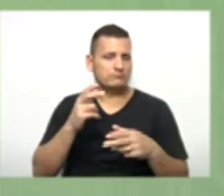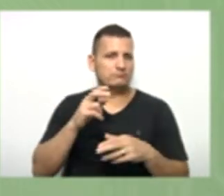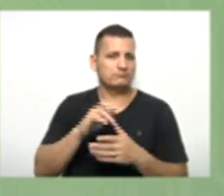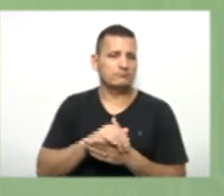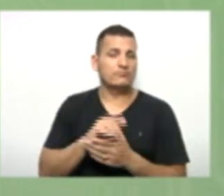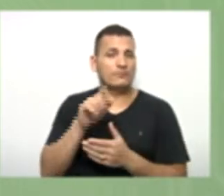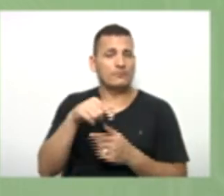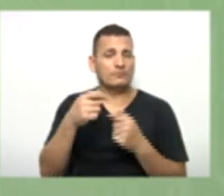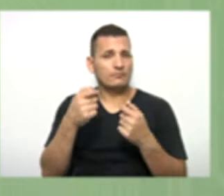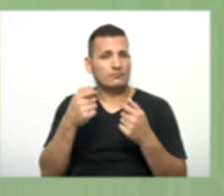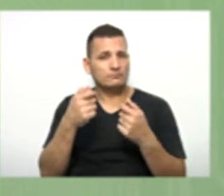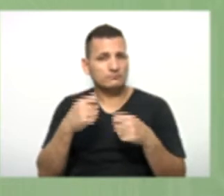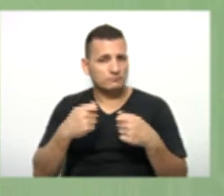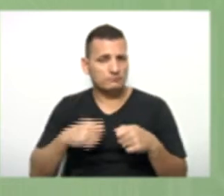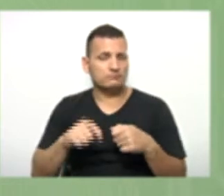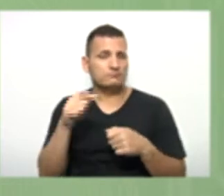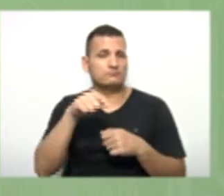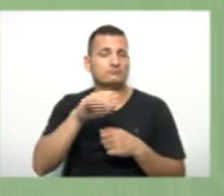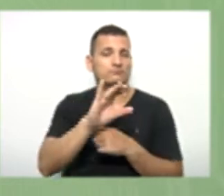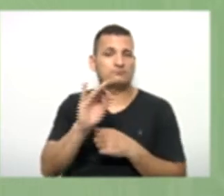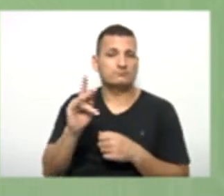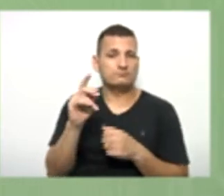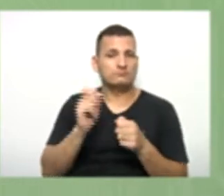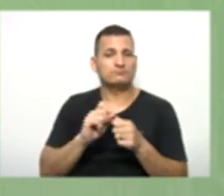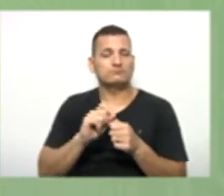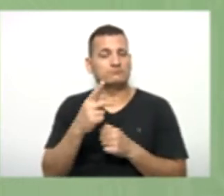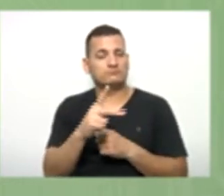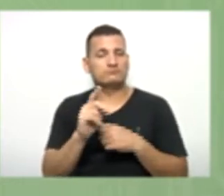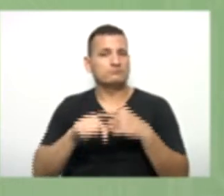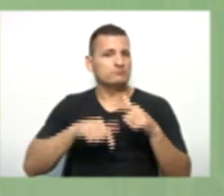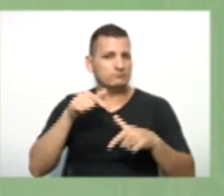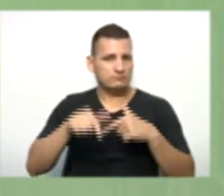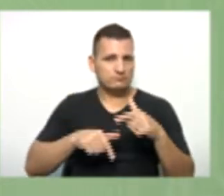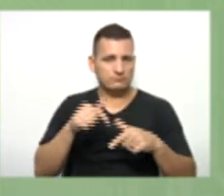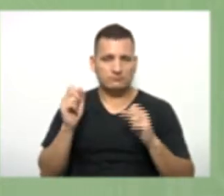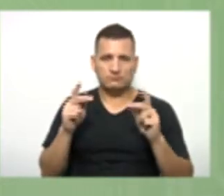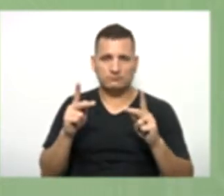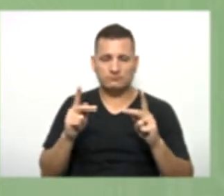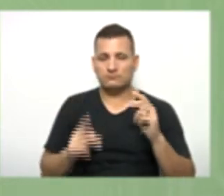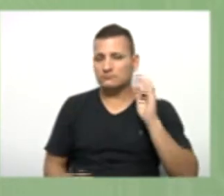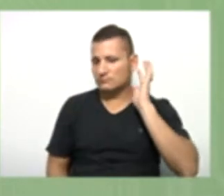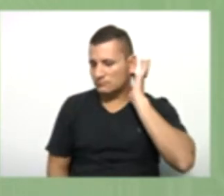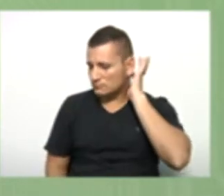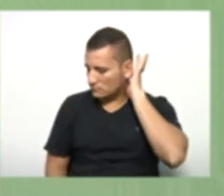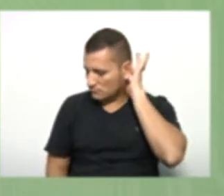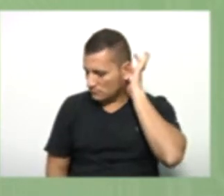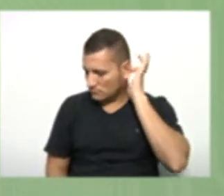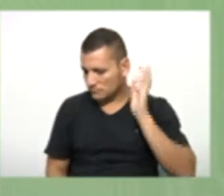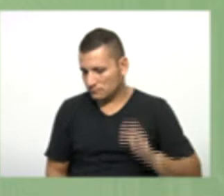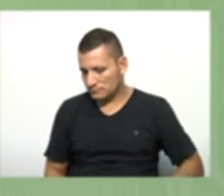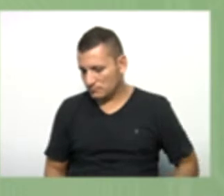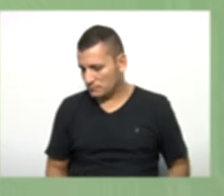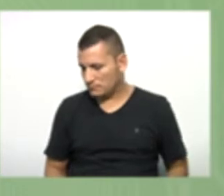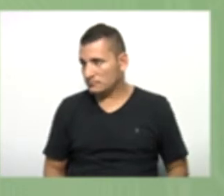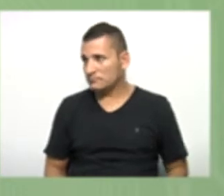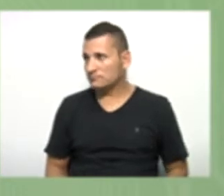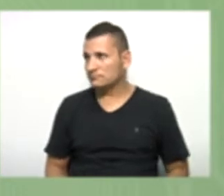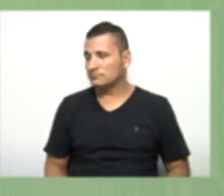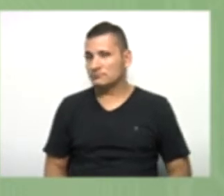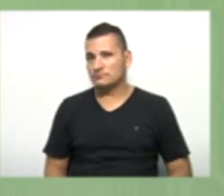que a cooperativa realize a sua atividade. Ok? Bom, nós temos